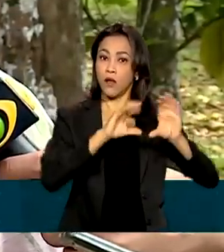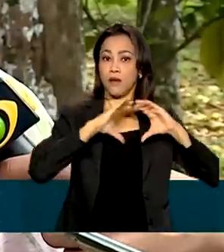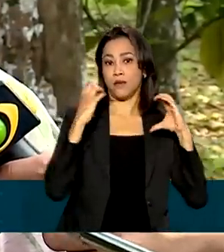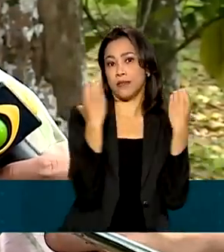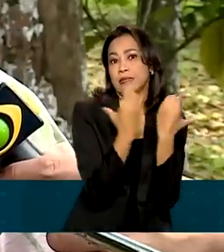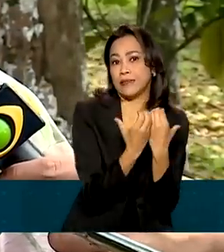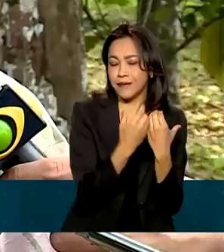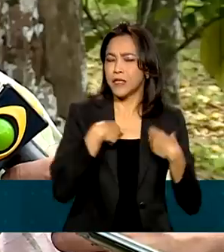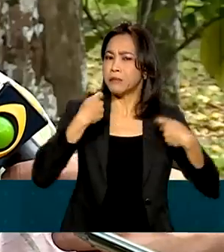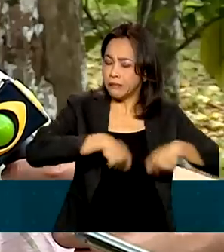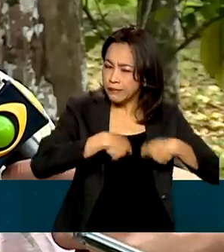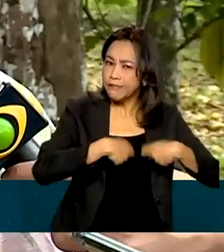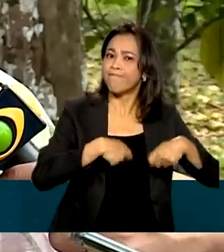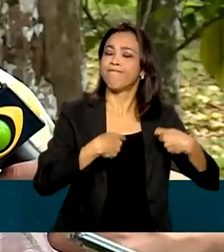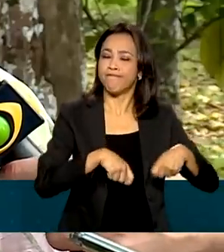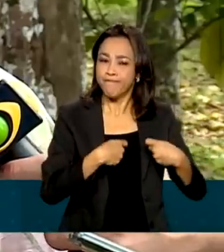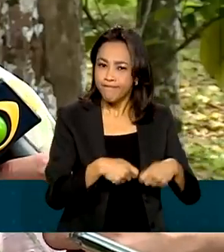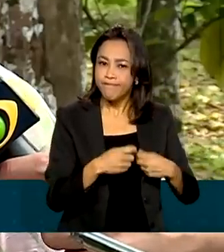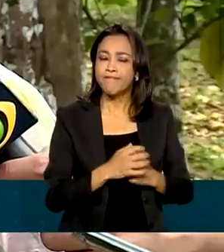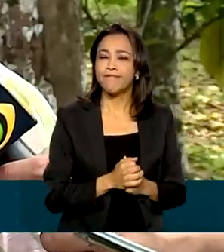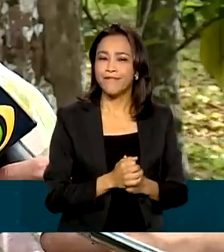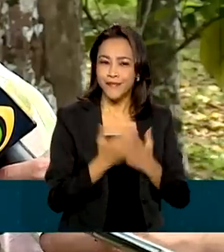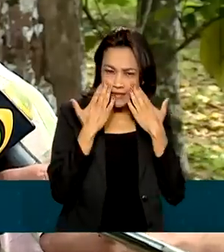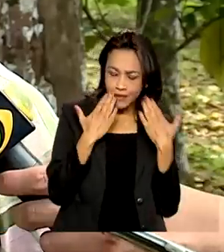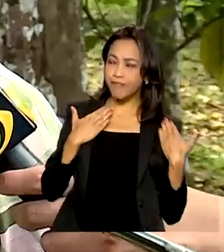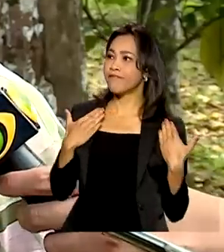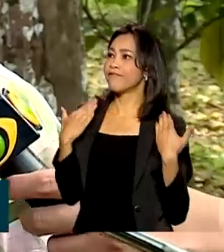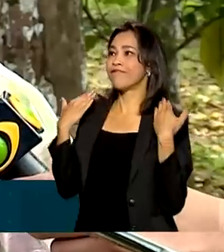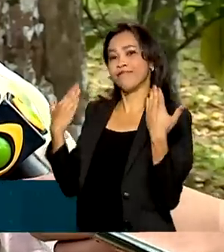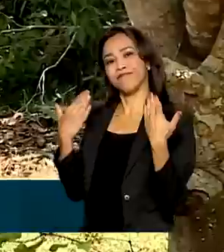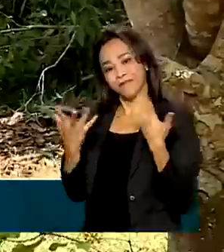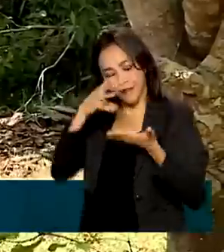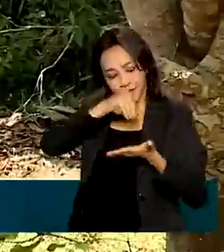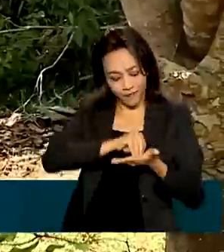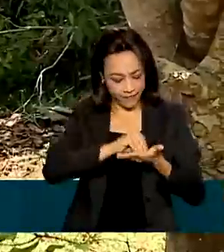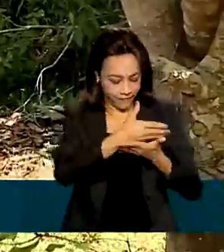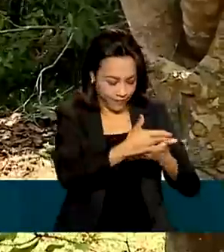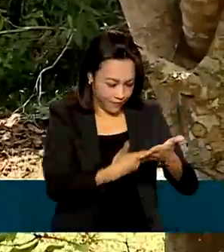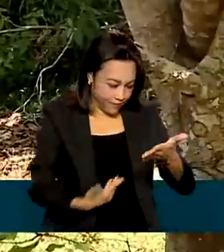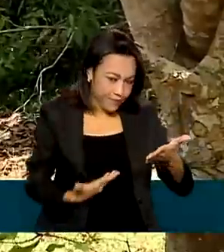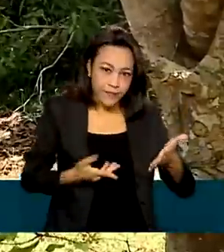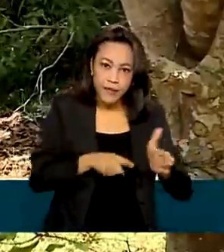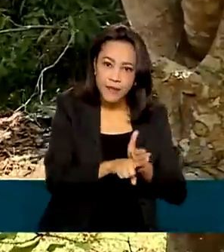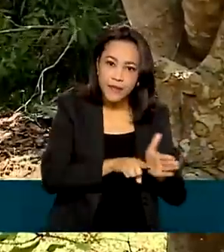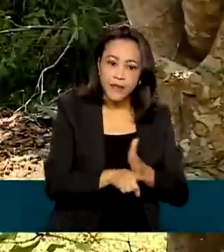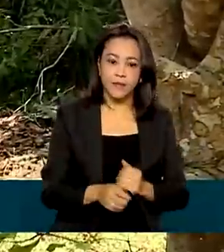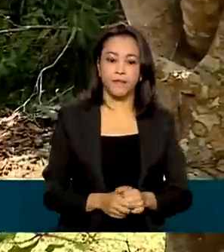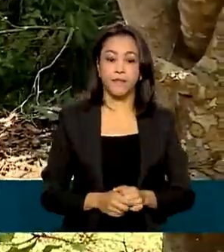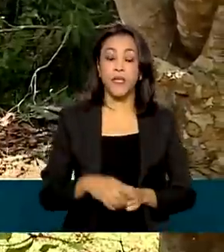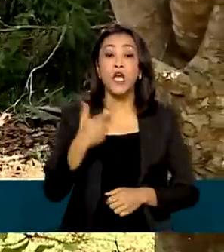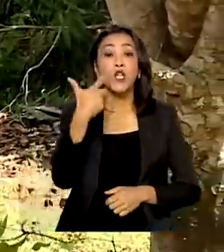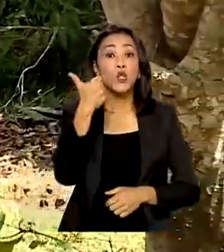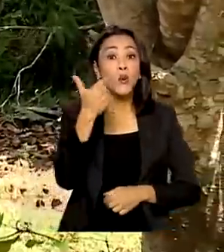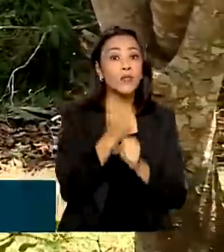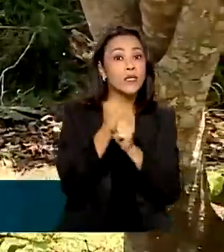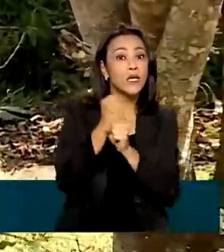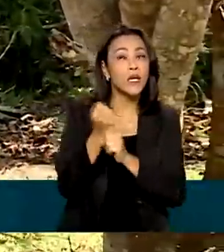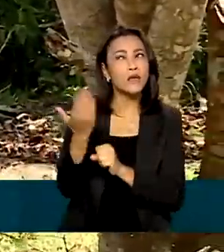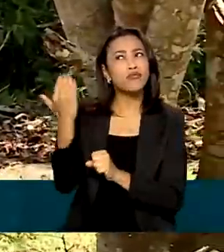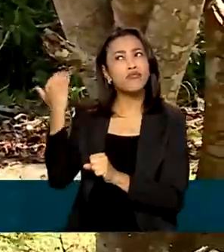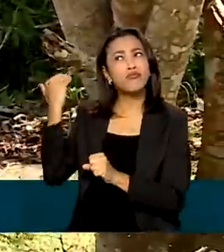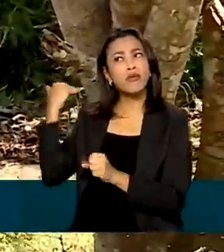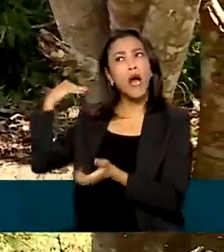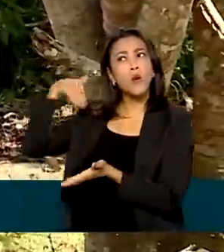que precisa aparecer, né, no censo. Realizada há 12 anos, a última pesquisa